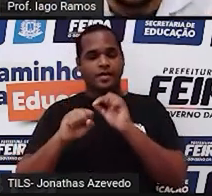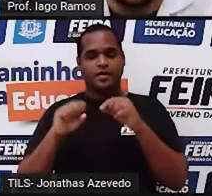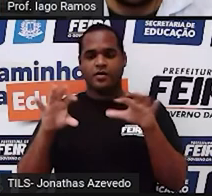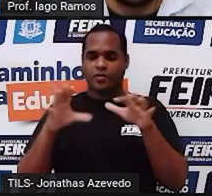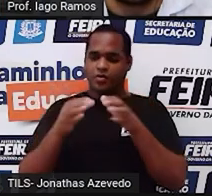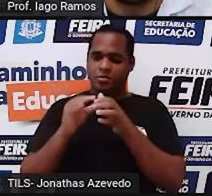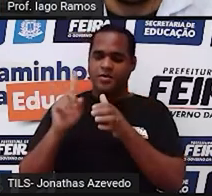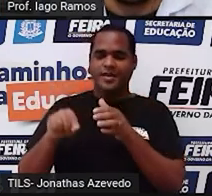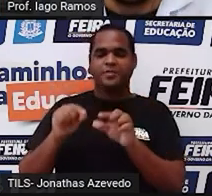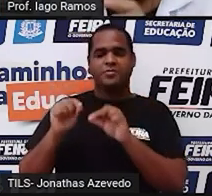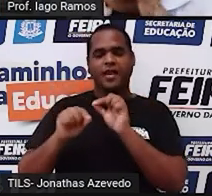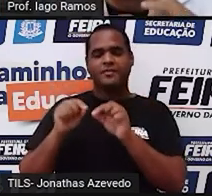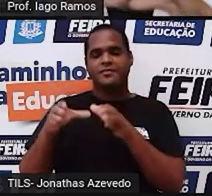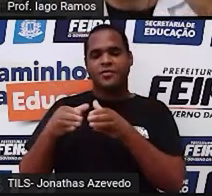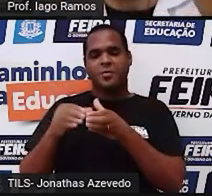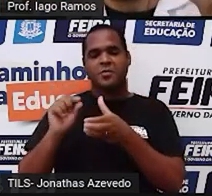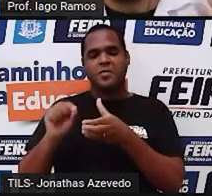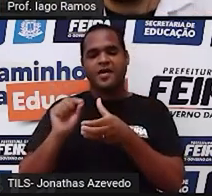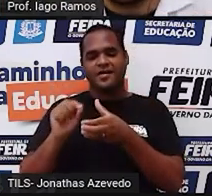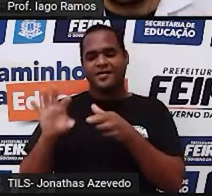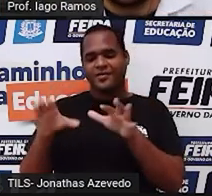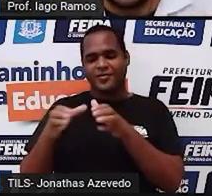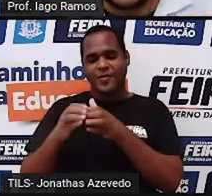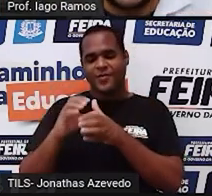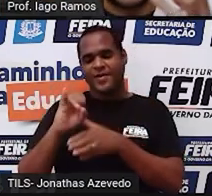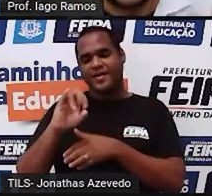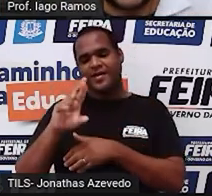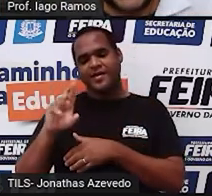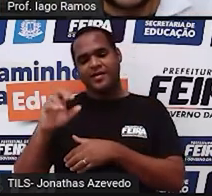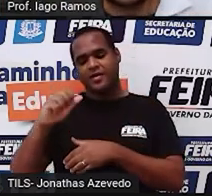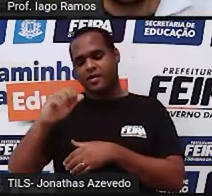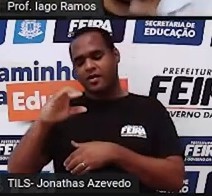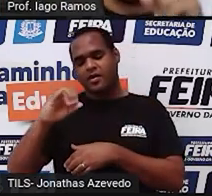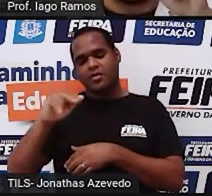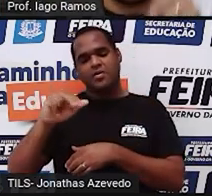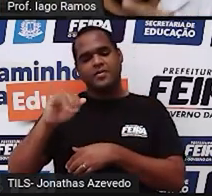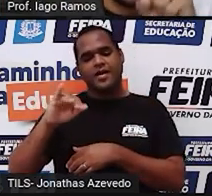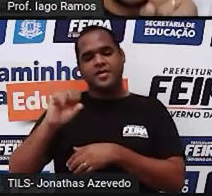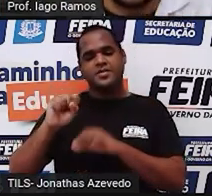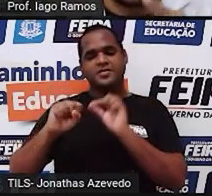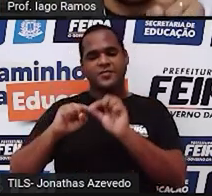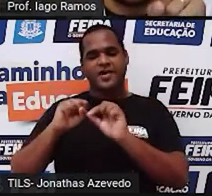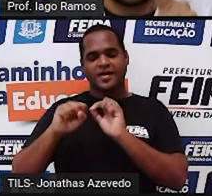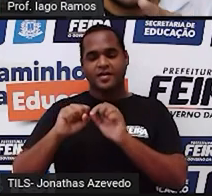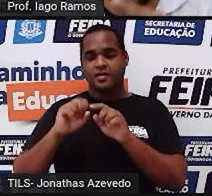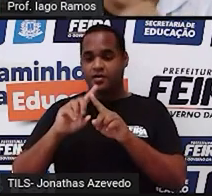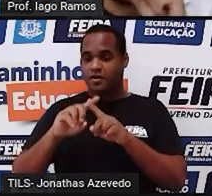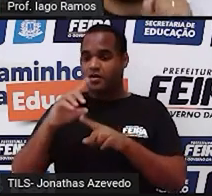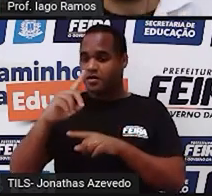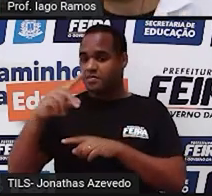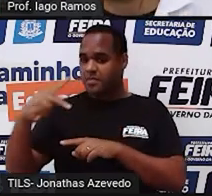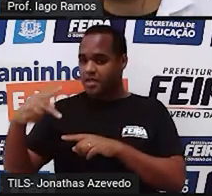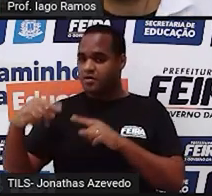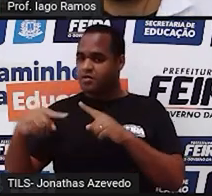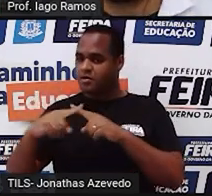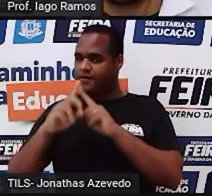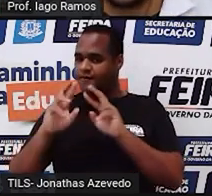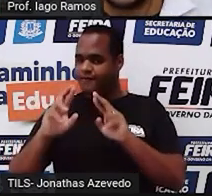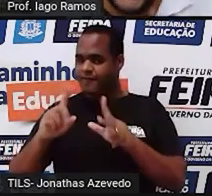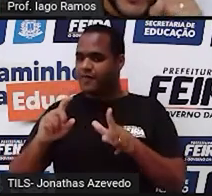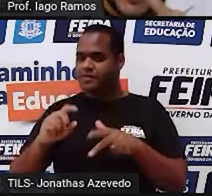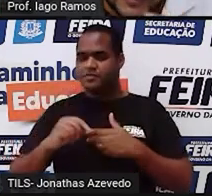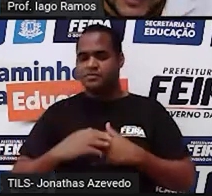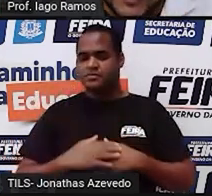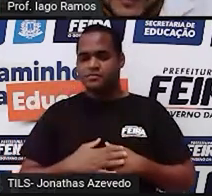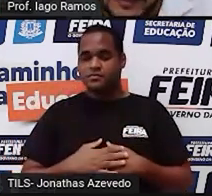dessa coleção de números desse conjunto de números irracionais são as dízimas não periódicas